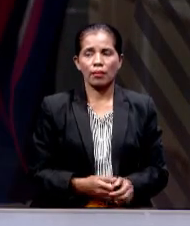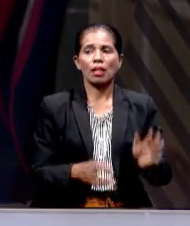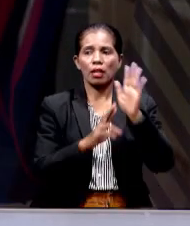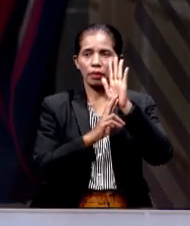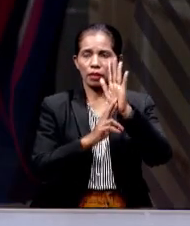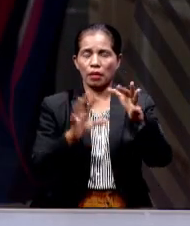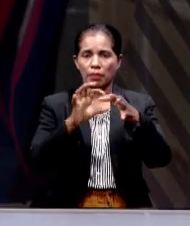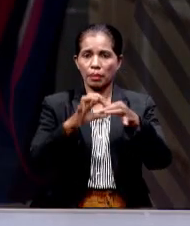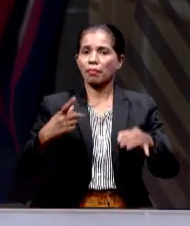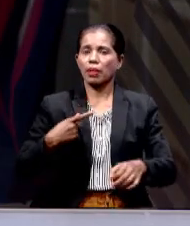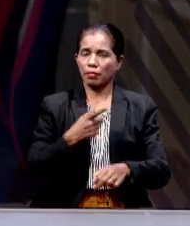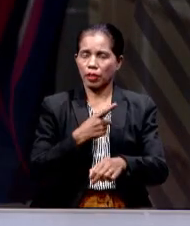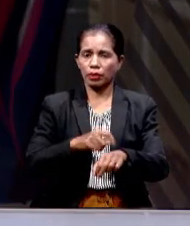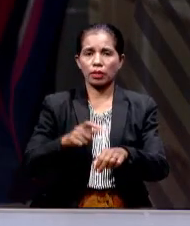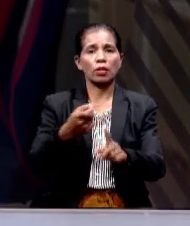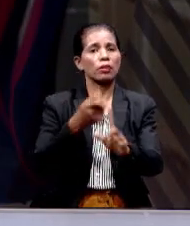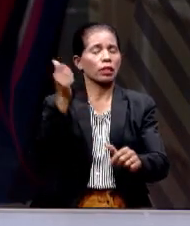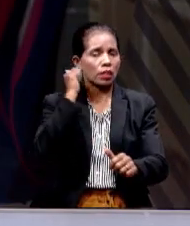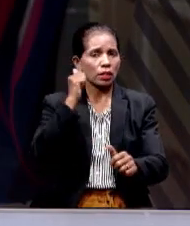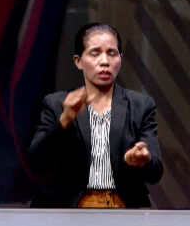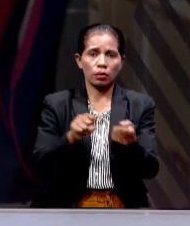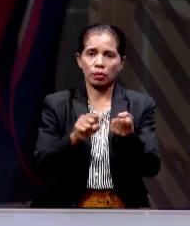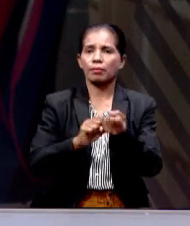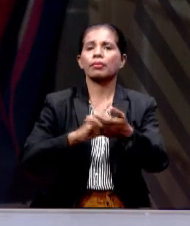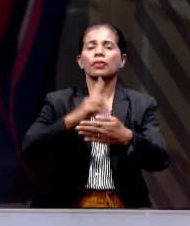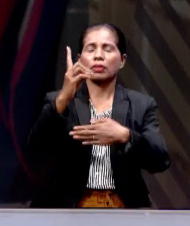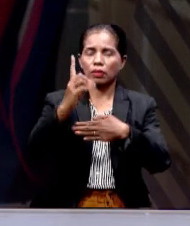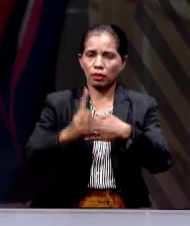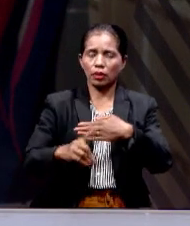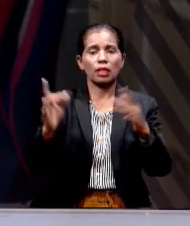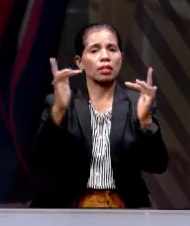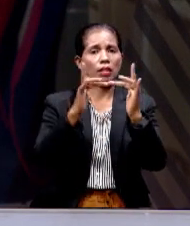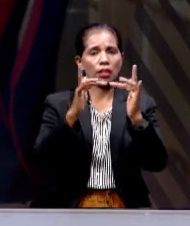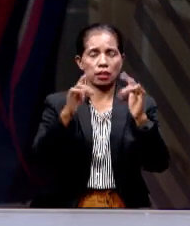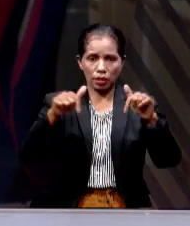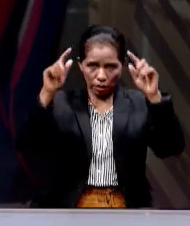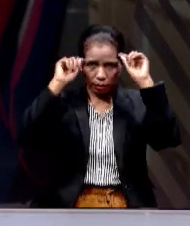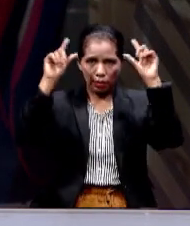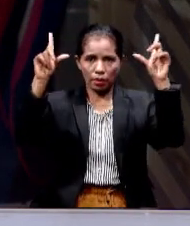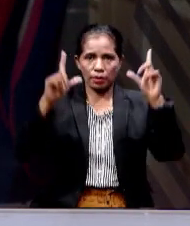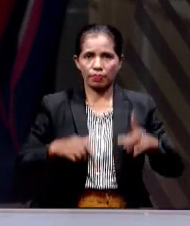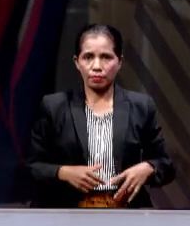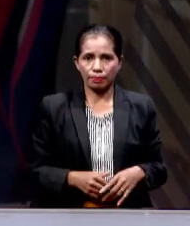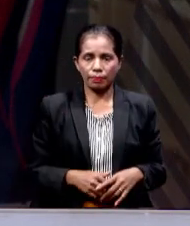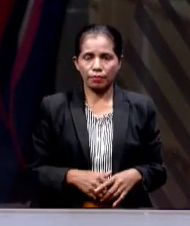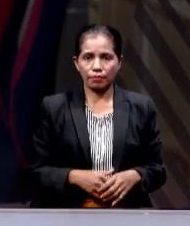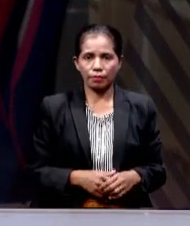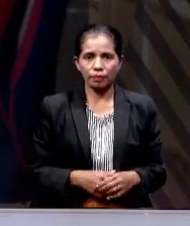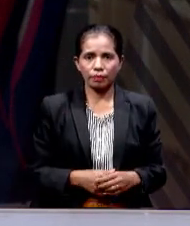Reprezentante Membru Parlamentu husi ASEAN se apoia dezenvolve internet iha Timor-Leste.